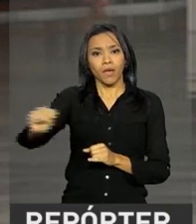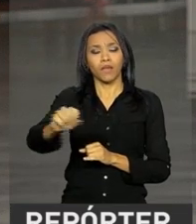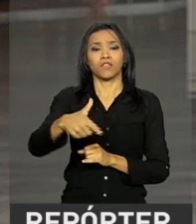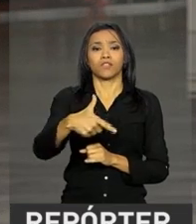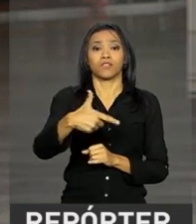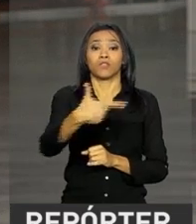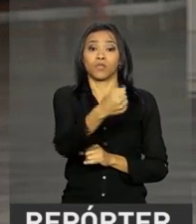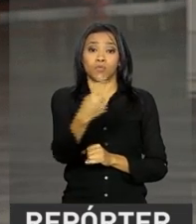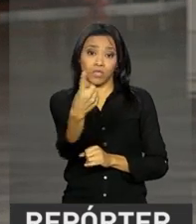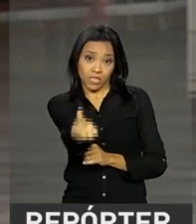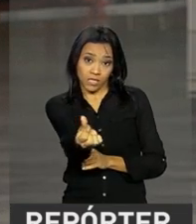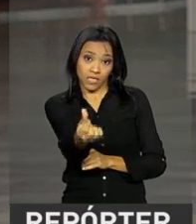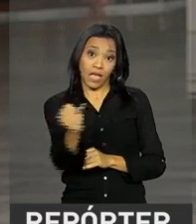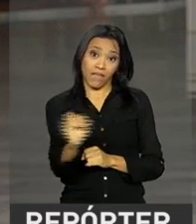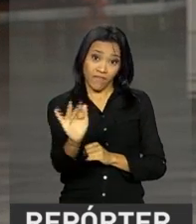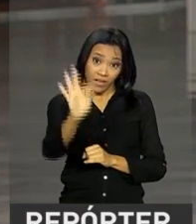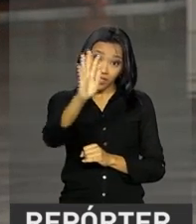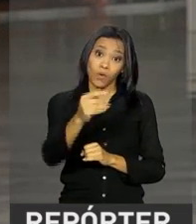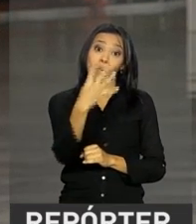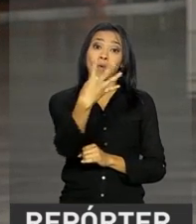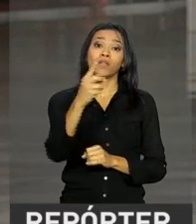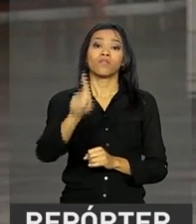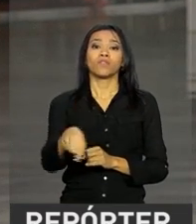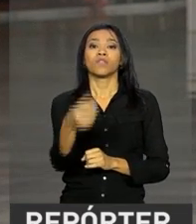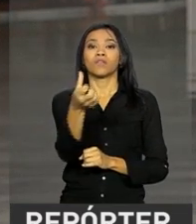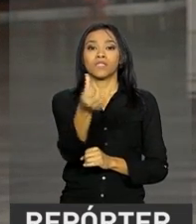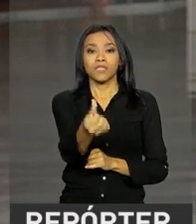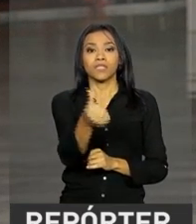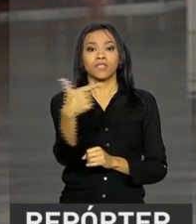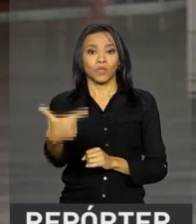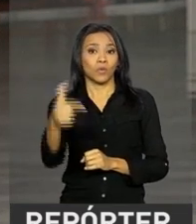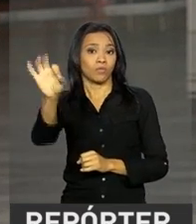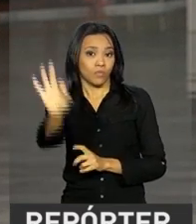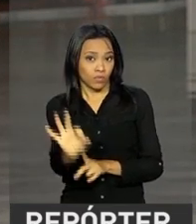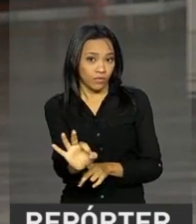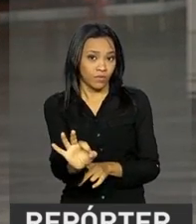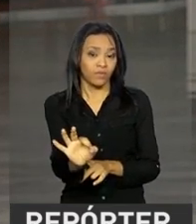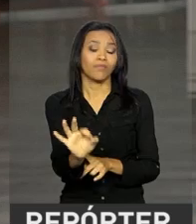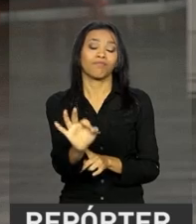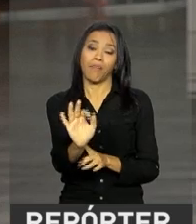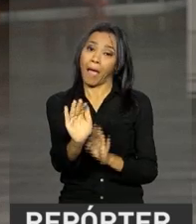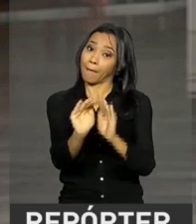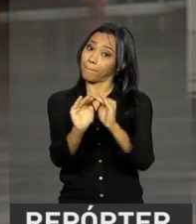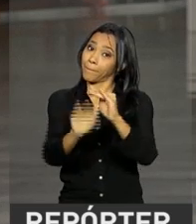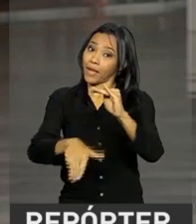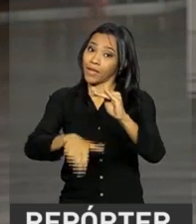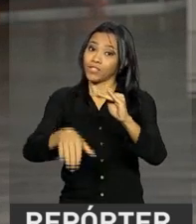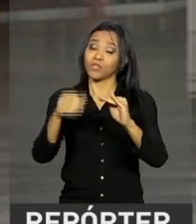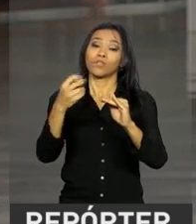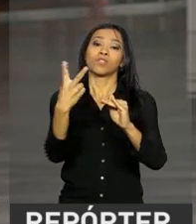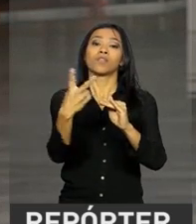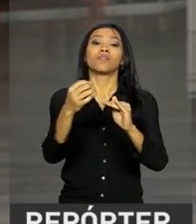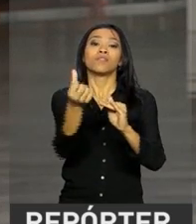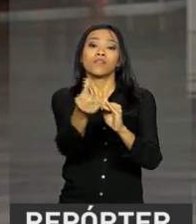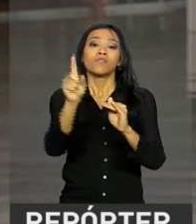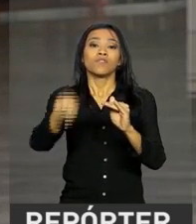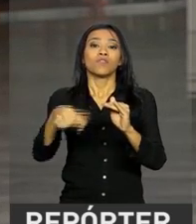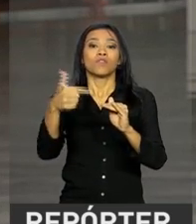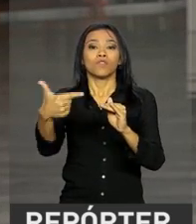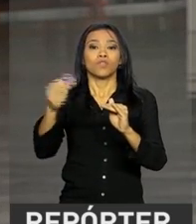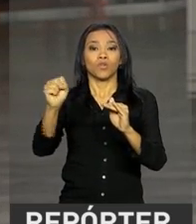2016 a inflação ficou em 4,62 por bem abaixo dos 6,28